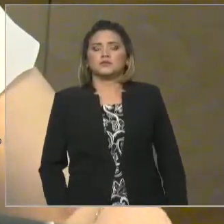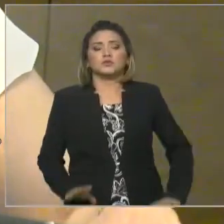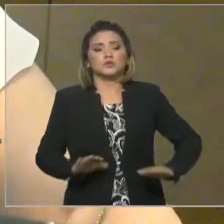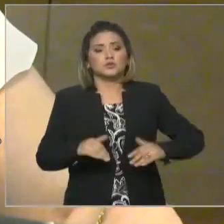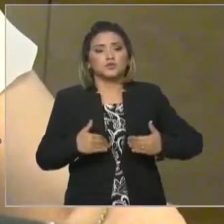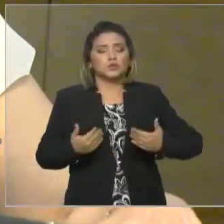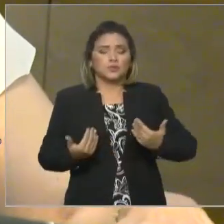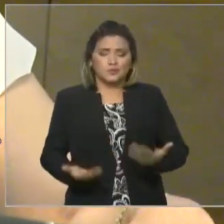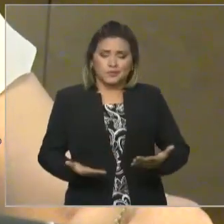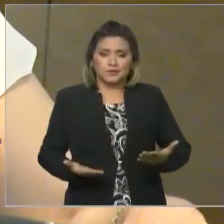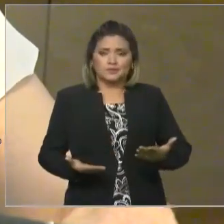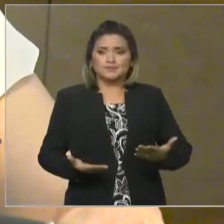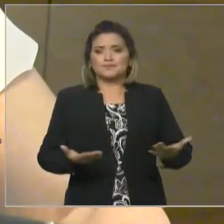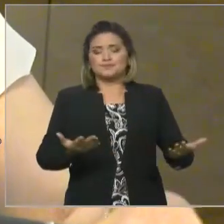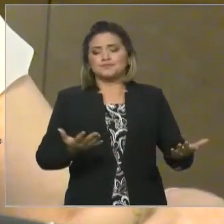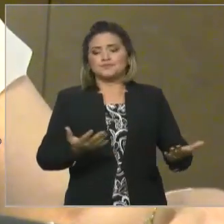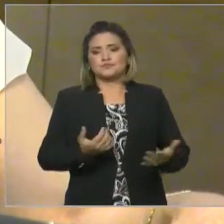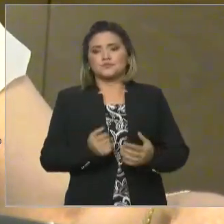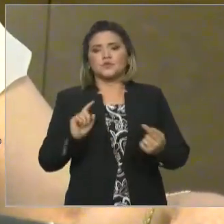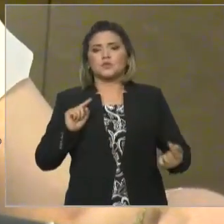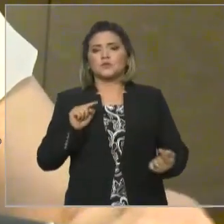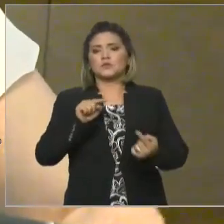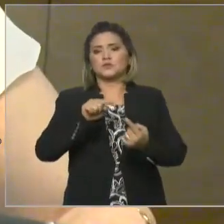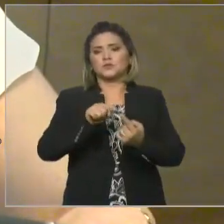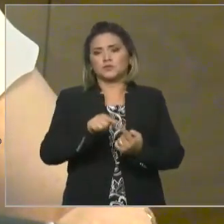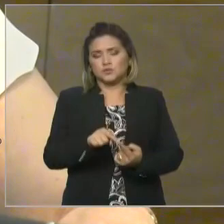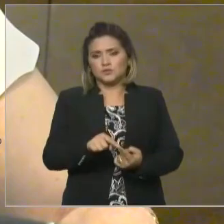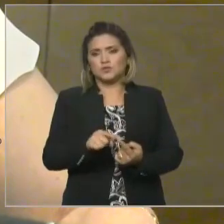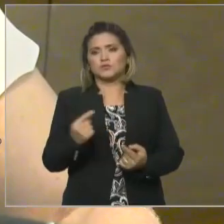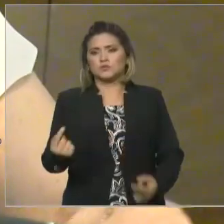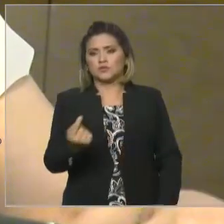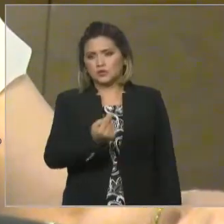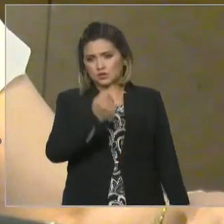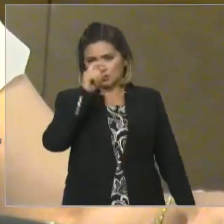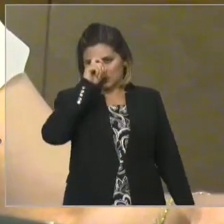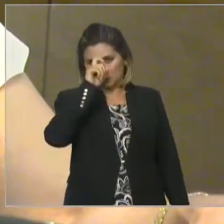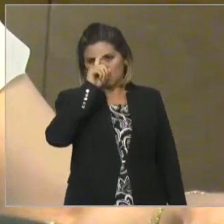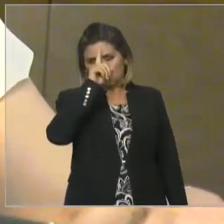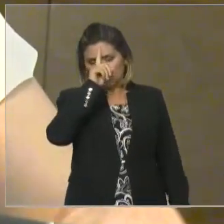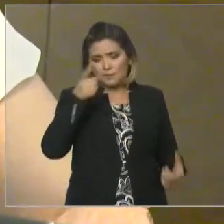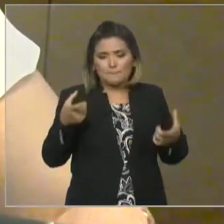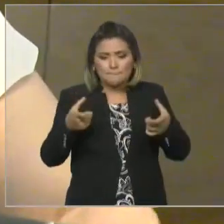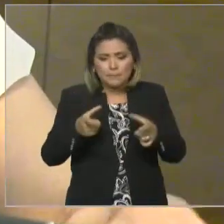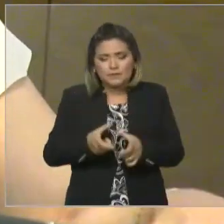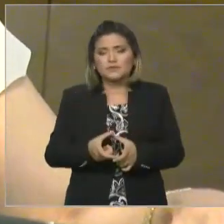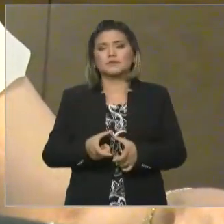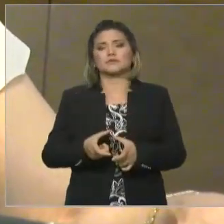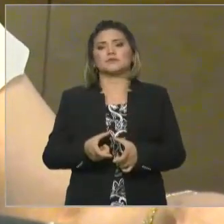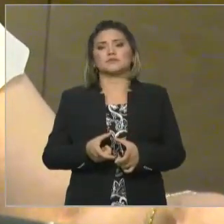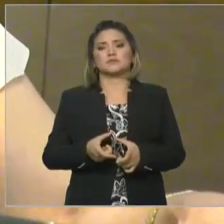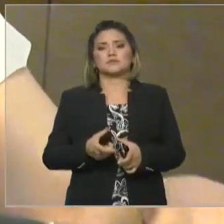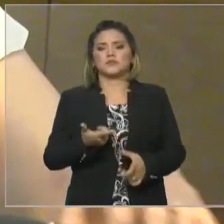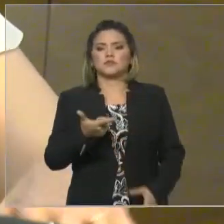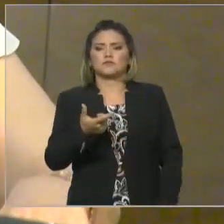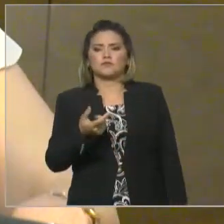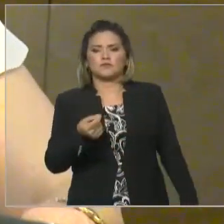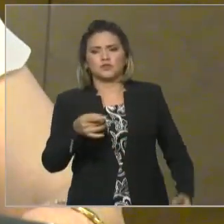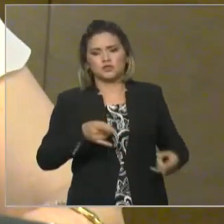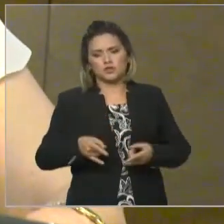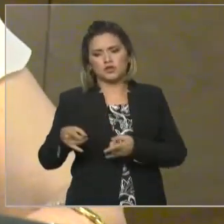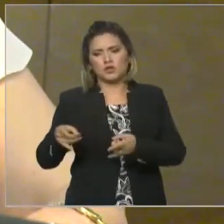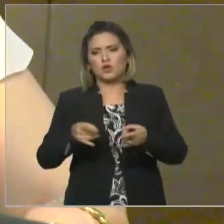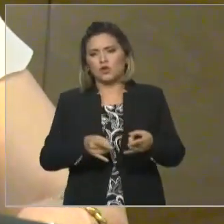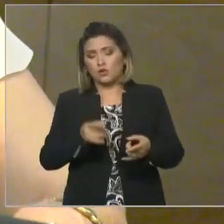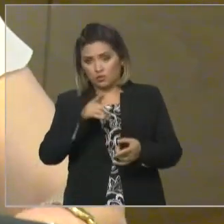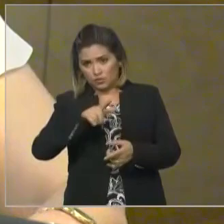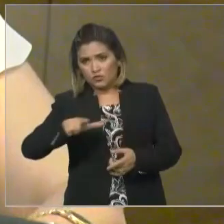qual vai ser realmente a finalidade dos hospitais de pequeno porte, os hospitais de 20 leitos, vão continuar